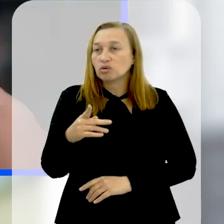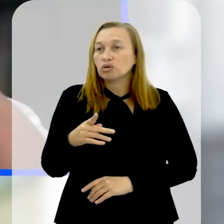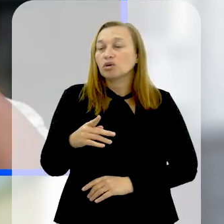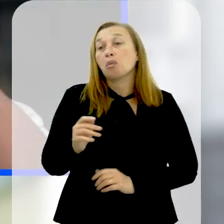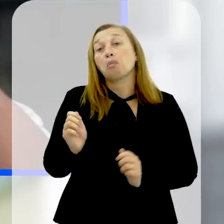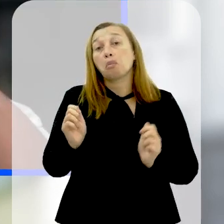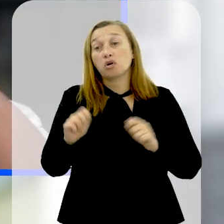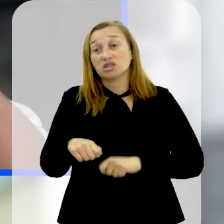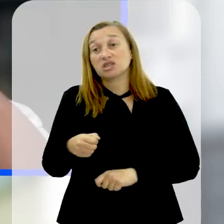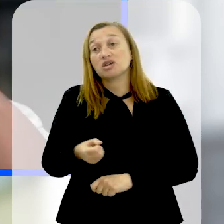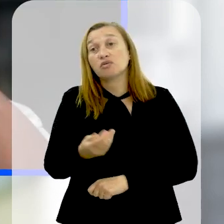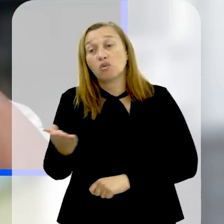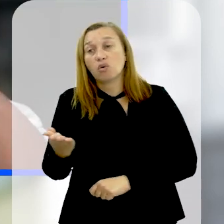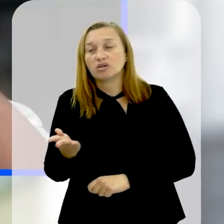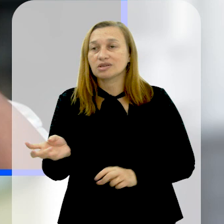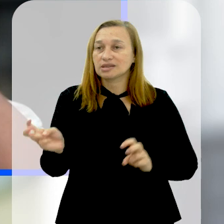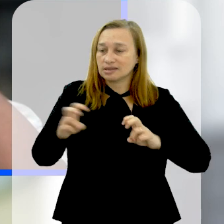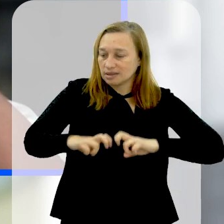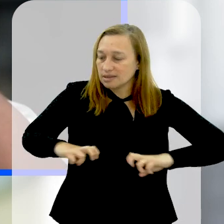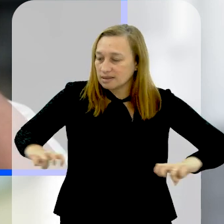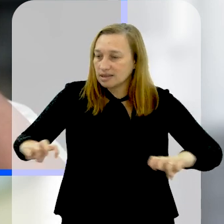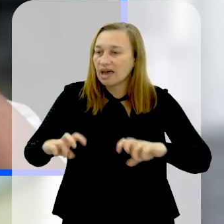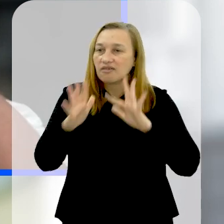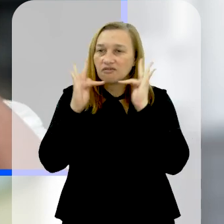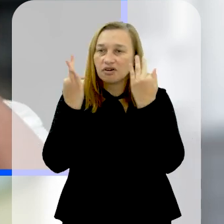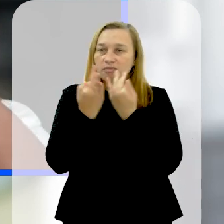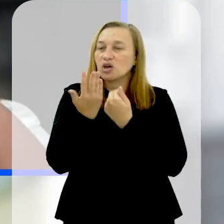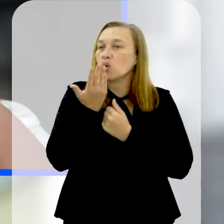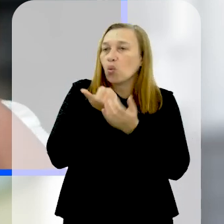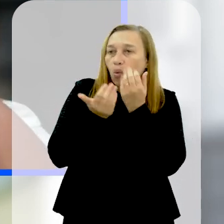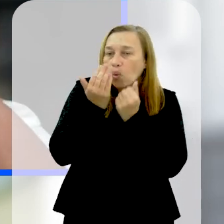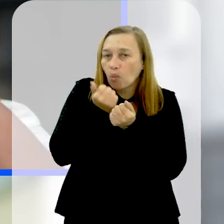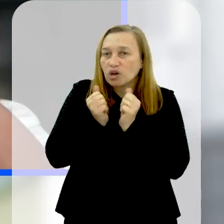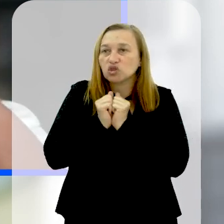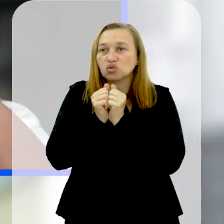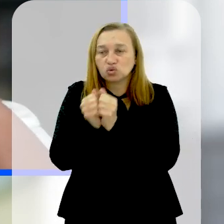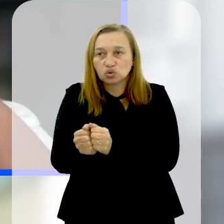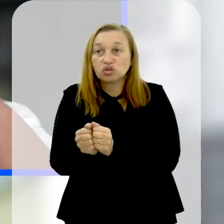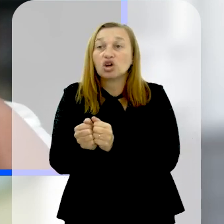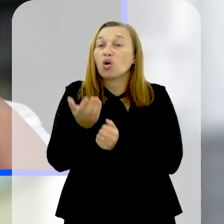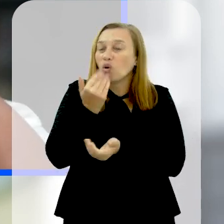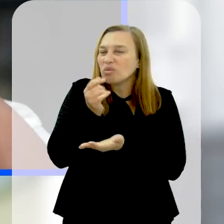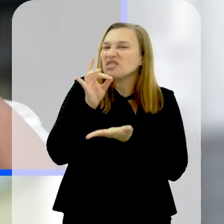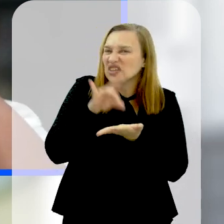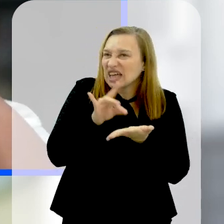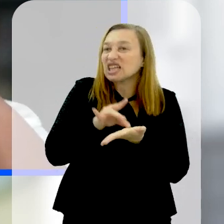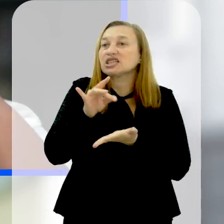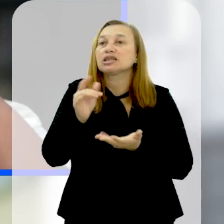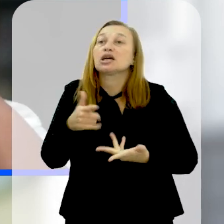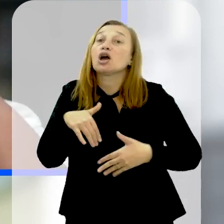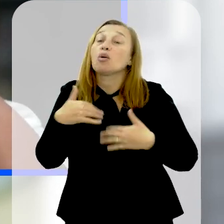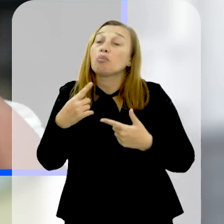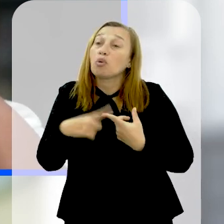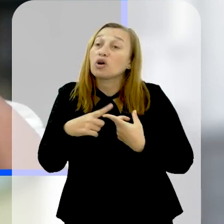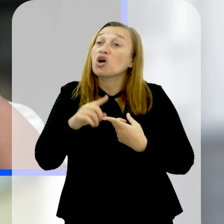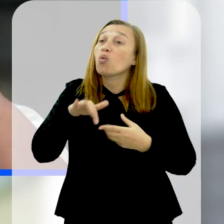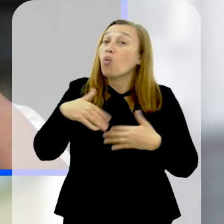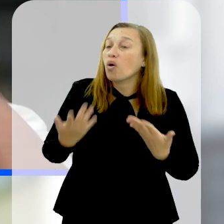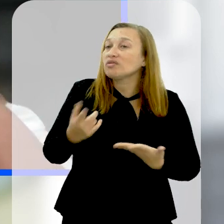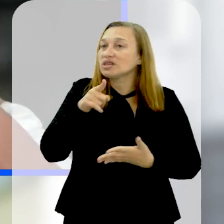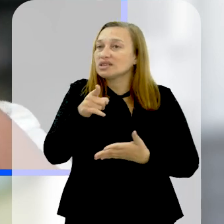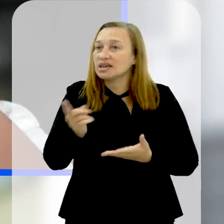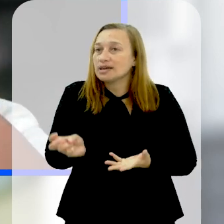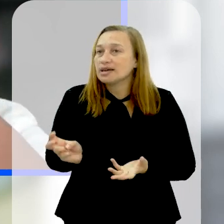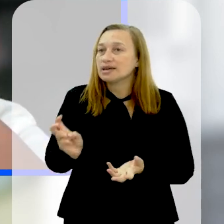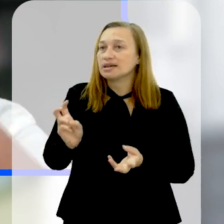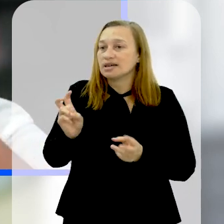por exemplo, quando é possível, né? Sentar à mesa em família, para comer comida de verdade, porque